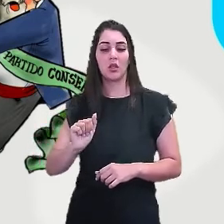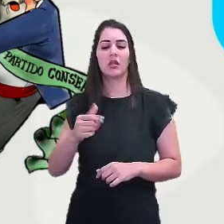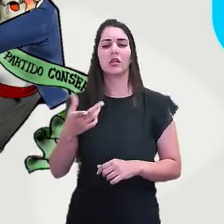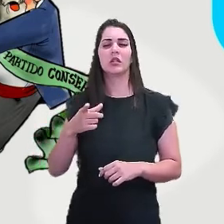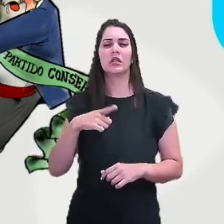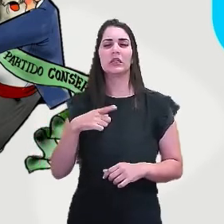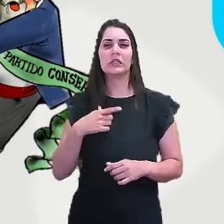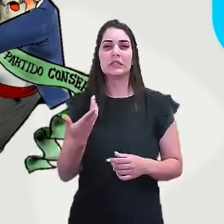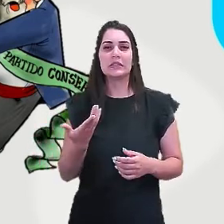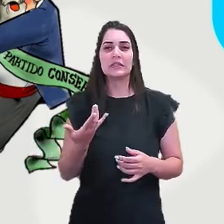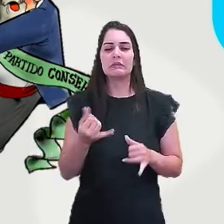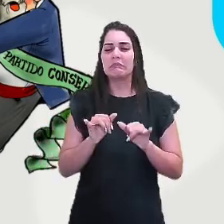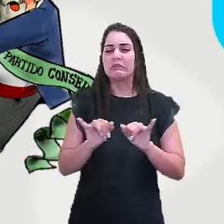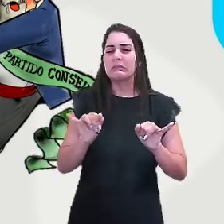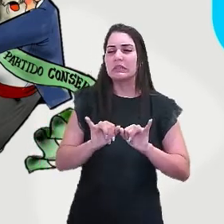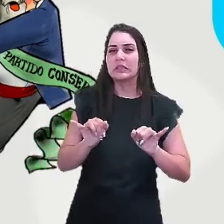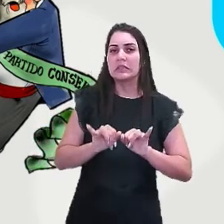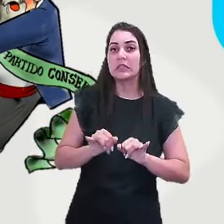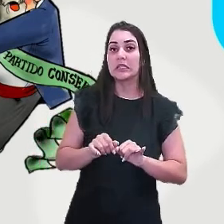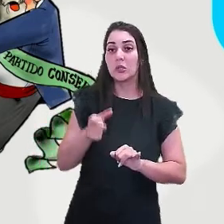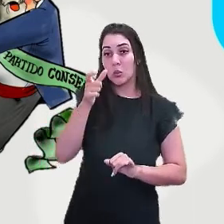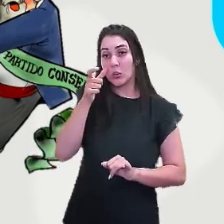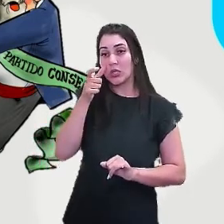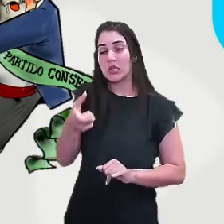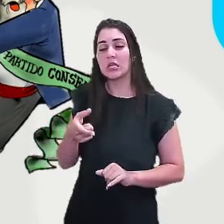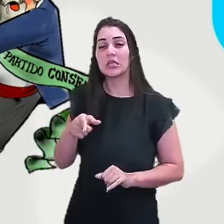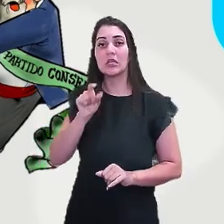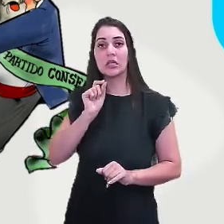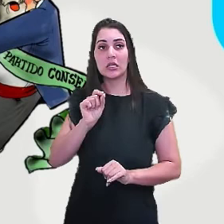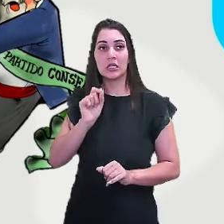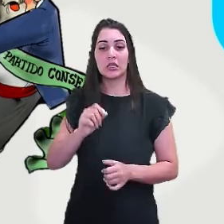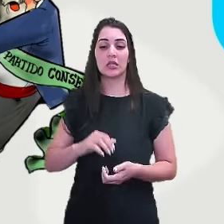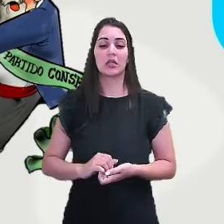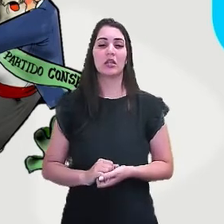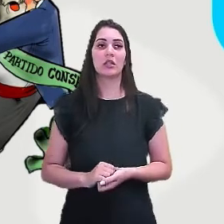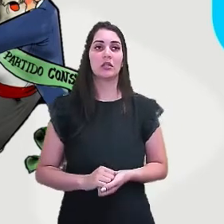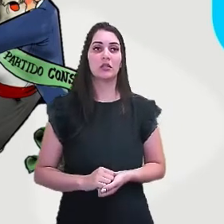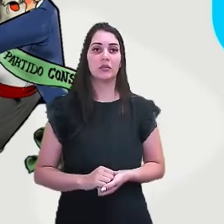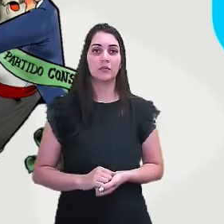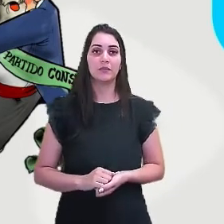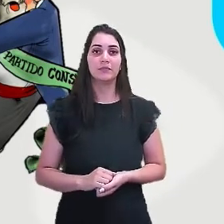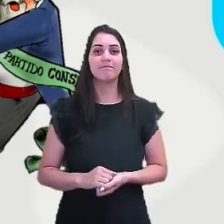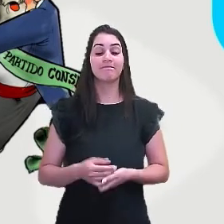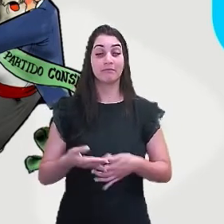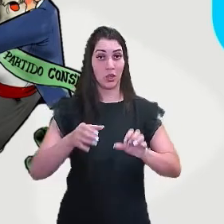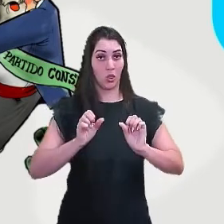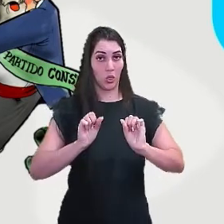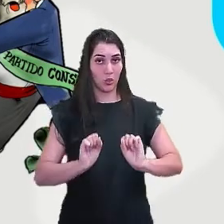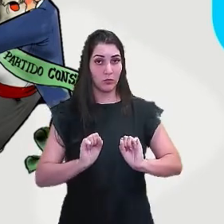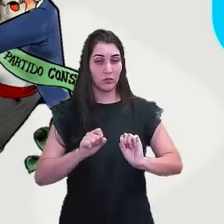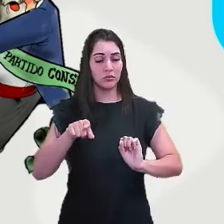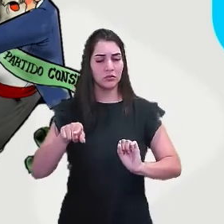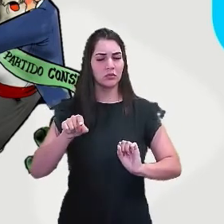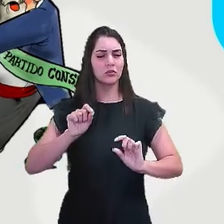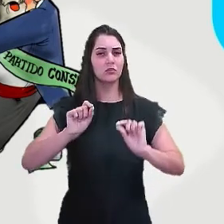os interesses de quem estaria ali no contraponto do poder, isso